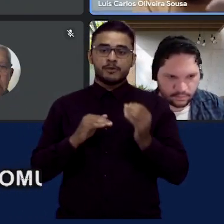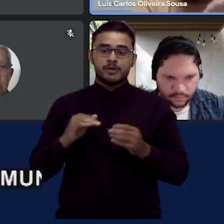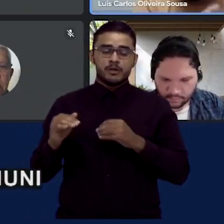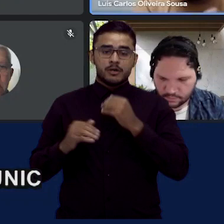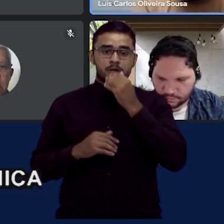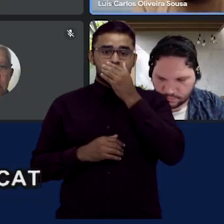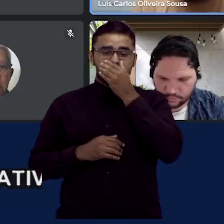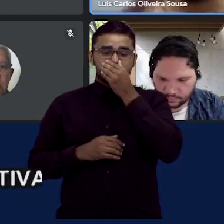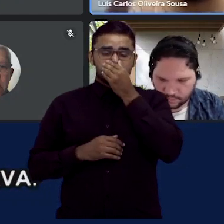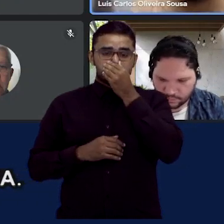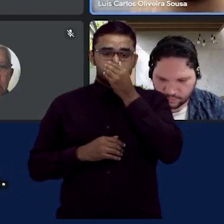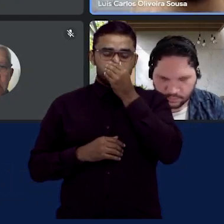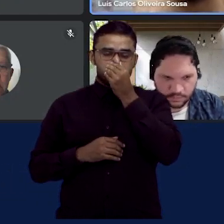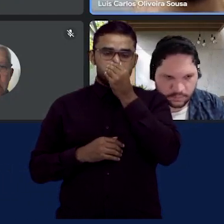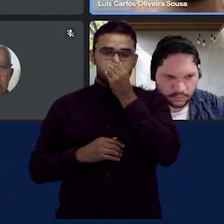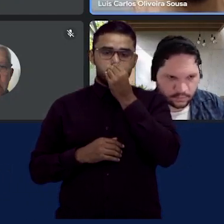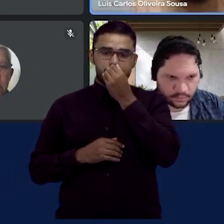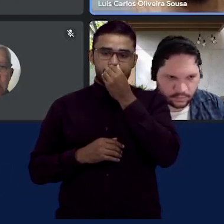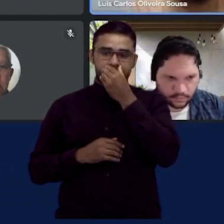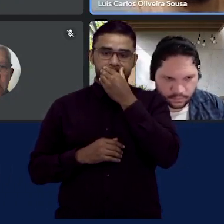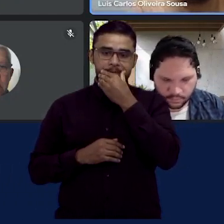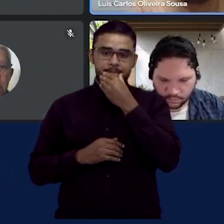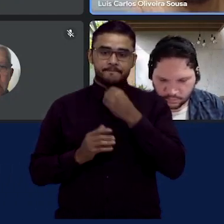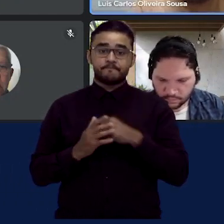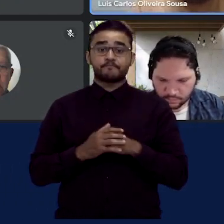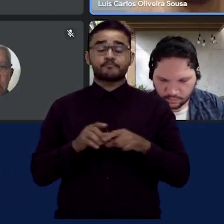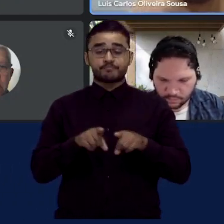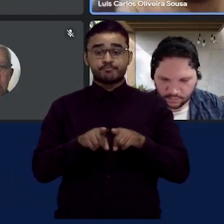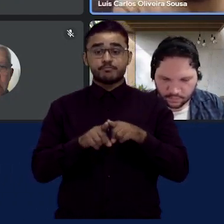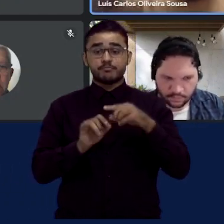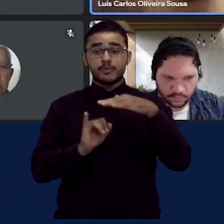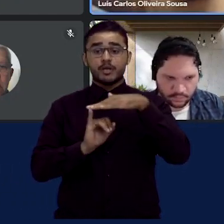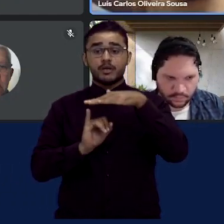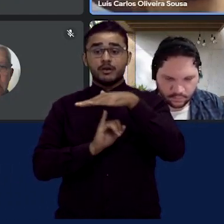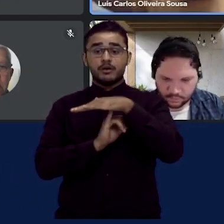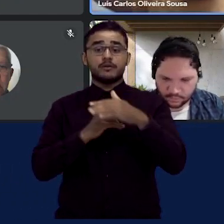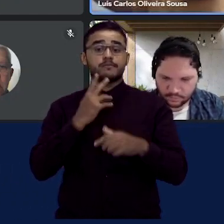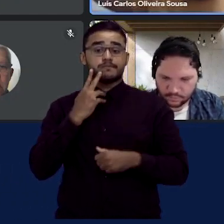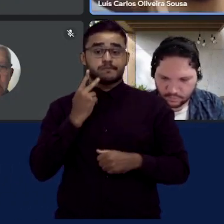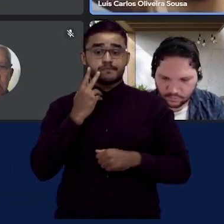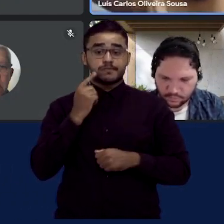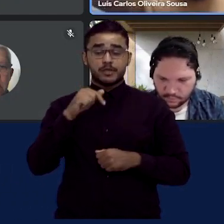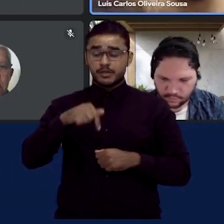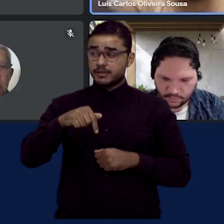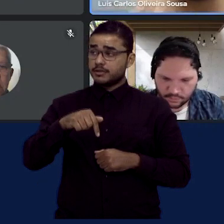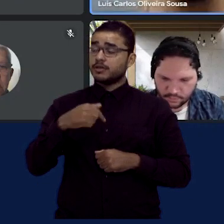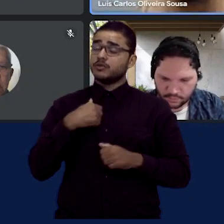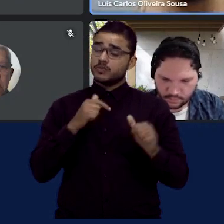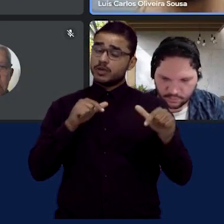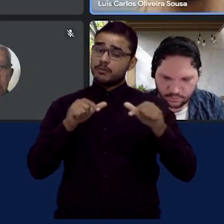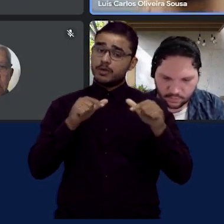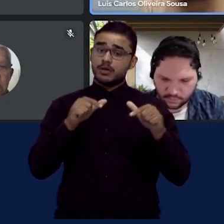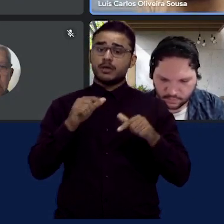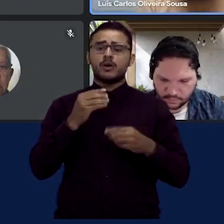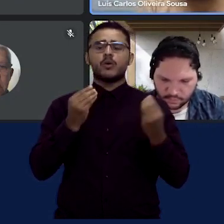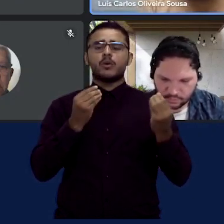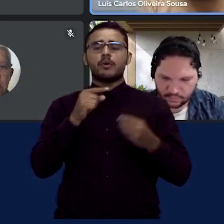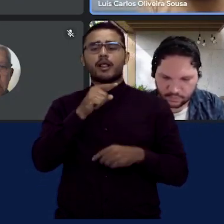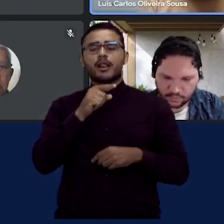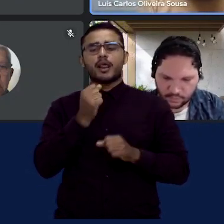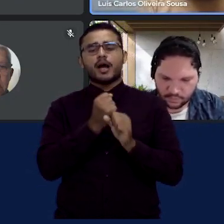do Instituto do Ceará. Isso foi um trabalho feito através do Estúdio Daniel Brandão. Entre outras coisas, eu trabalhei na área da saúde,